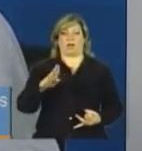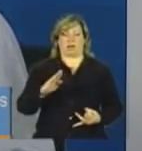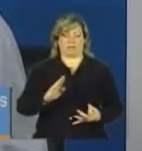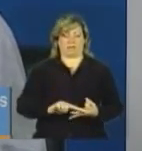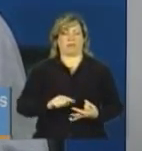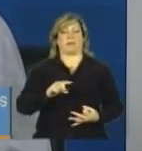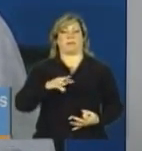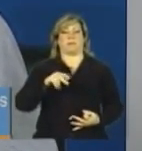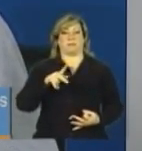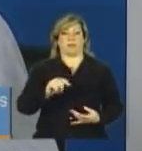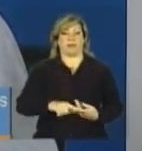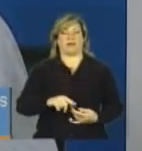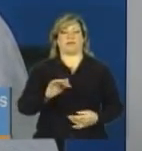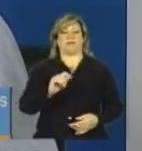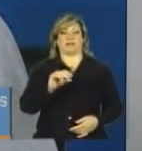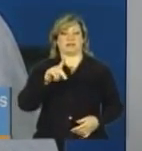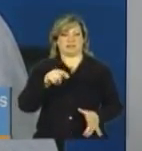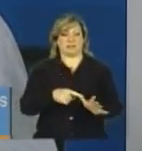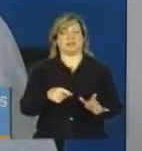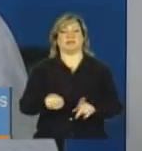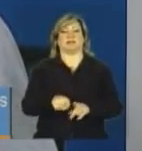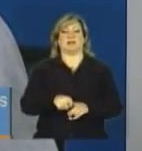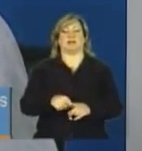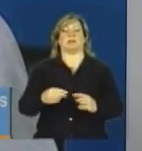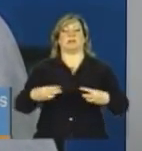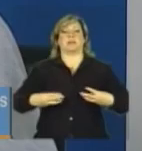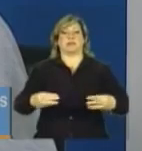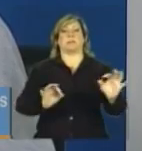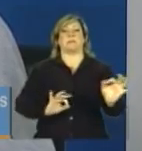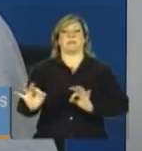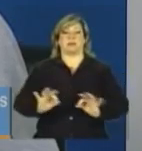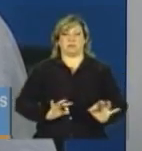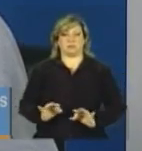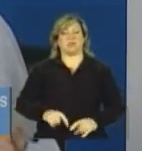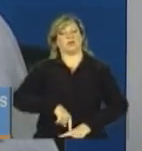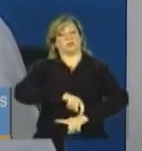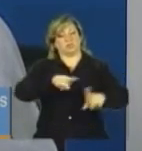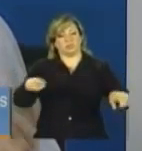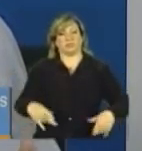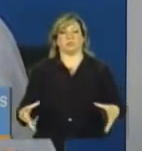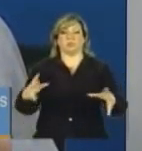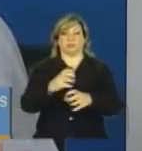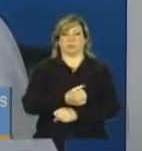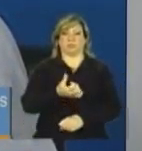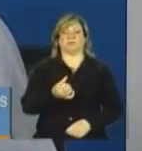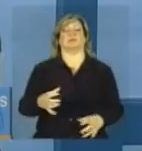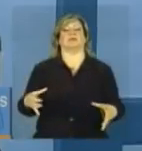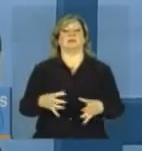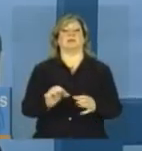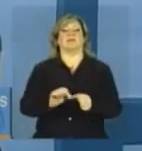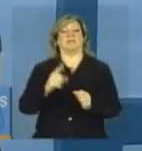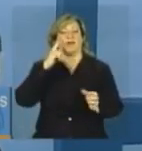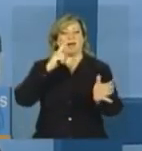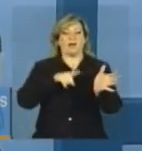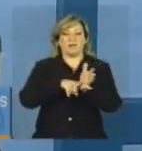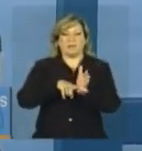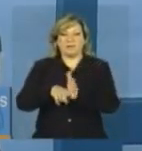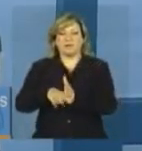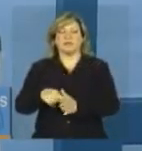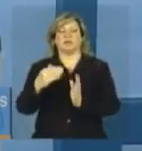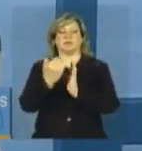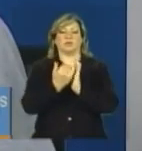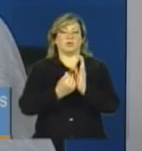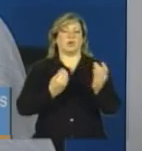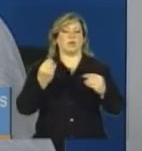mapa, né? Fazenda e do planejamento, né? Lá que nós discutimos a a fazemos avaliação, fazemos monitoramento do